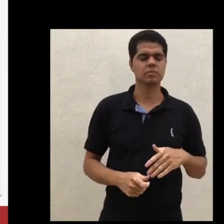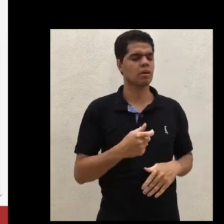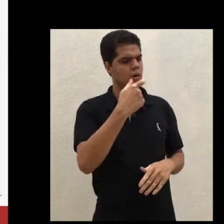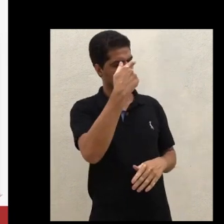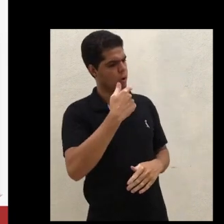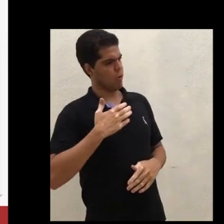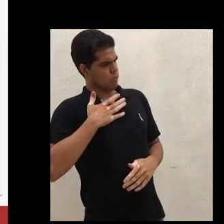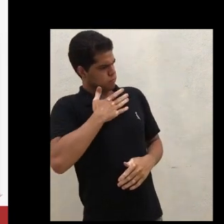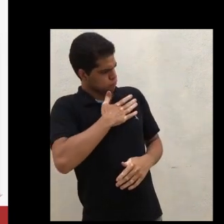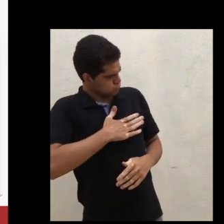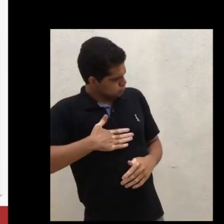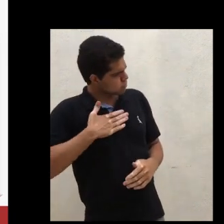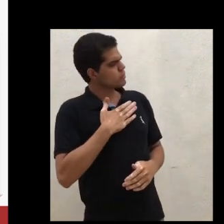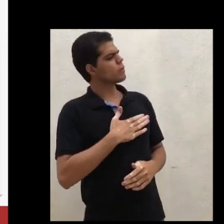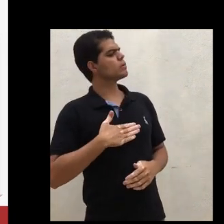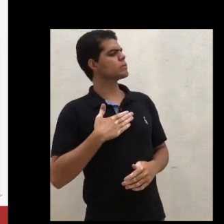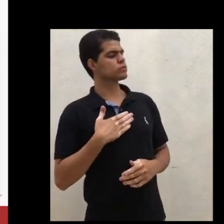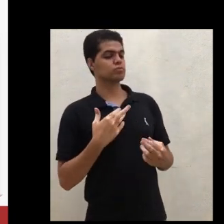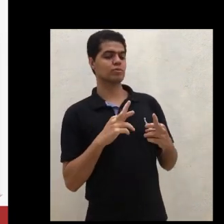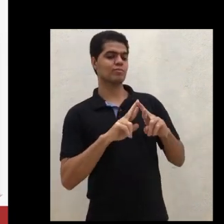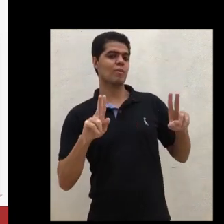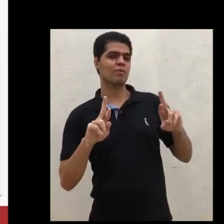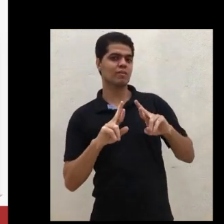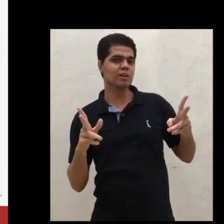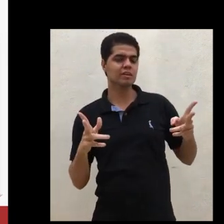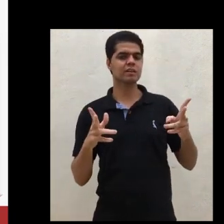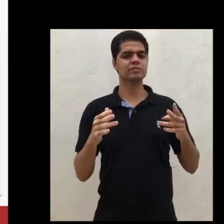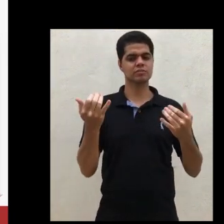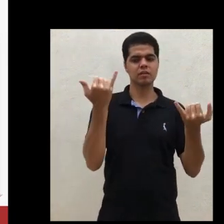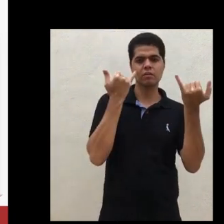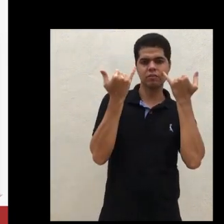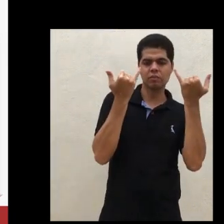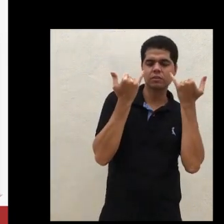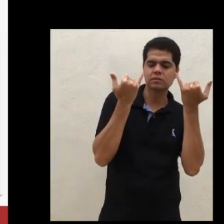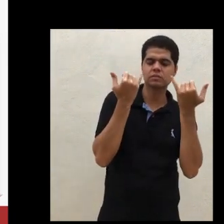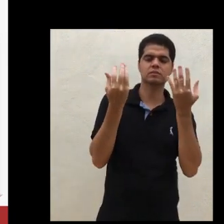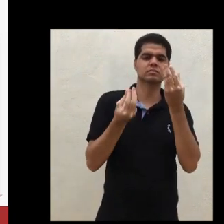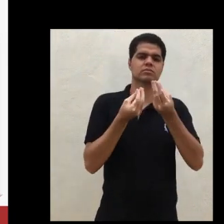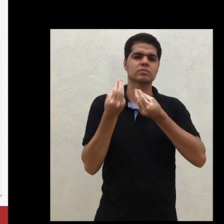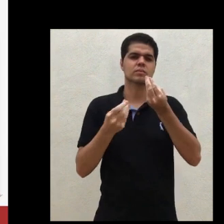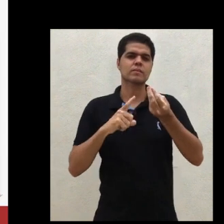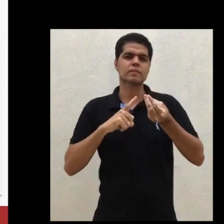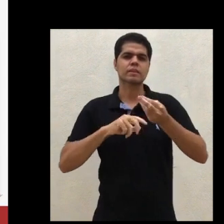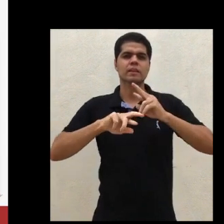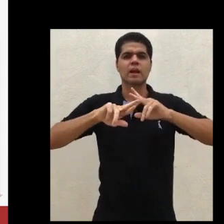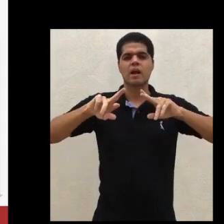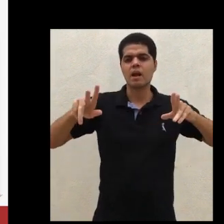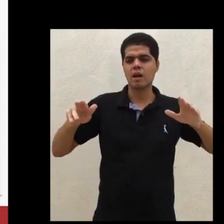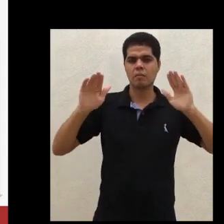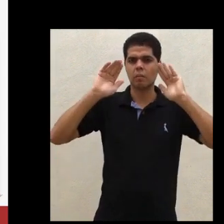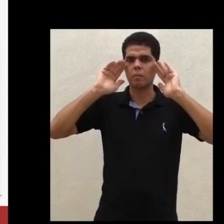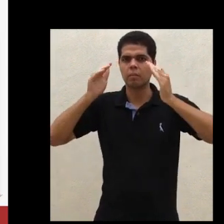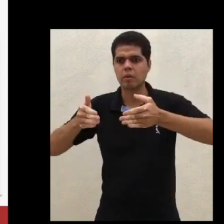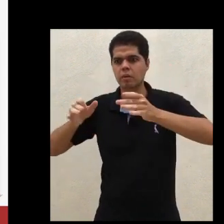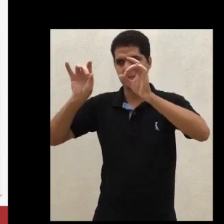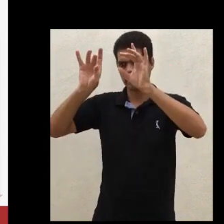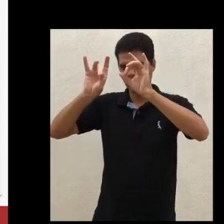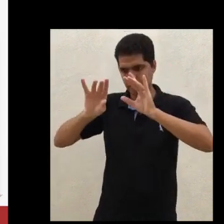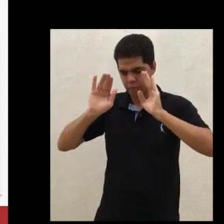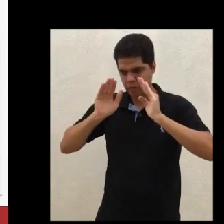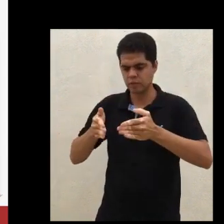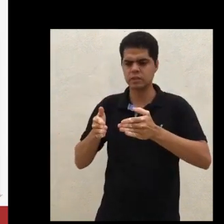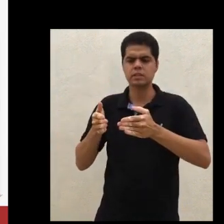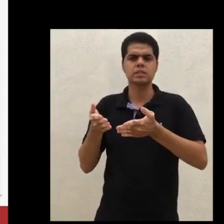gostei muito, né? Então, para trabalhar com informação subjetiva, que não tem um limiar